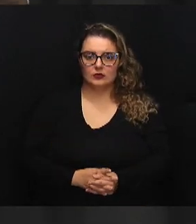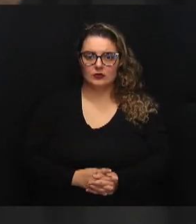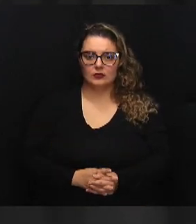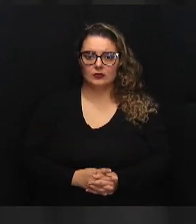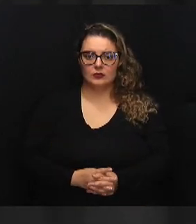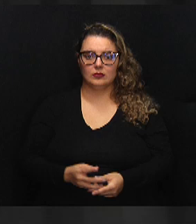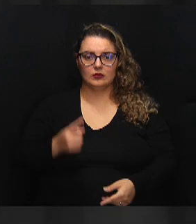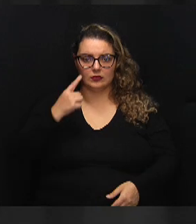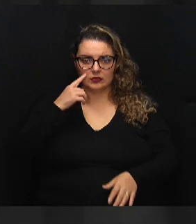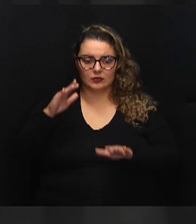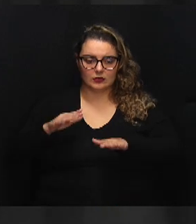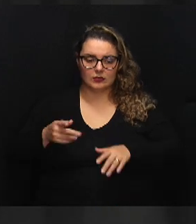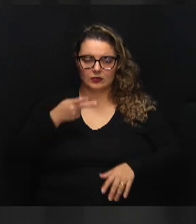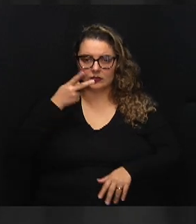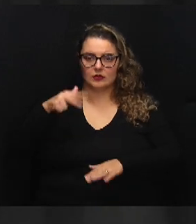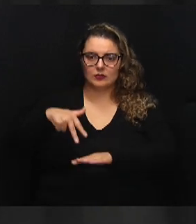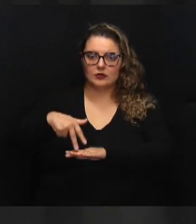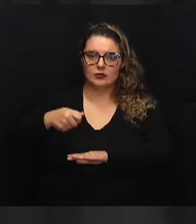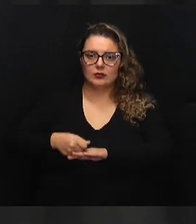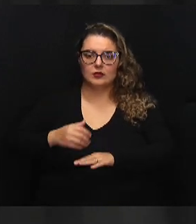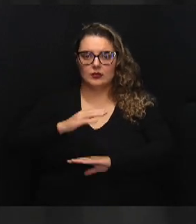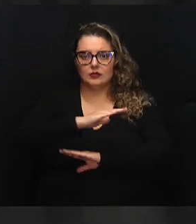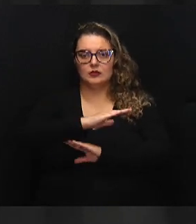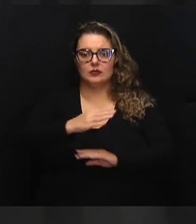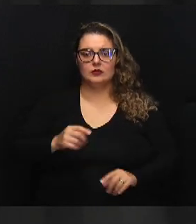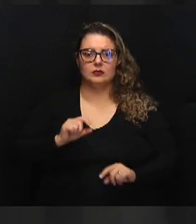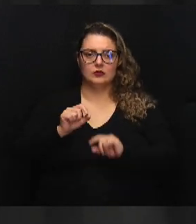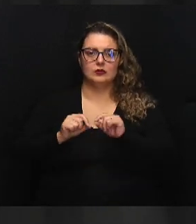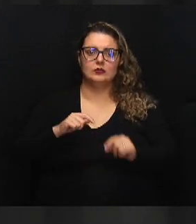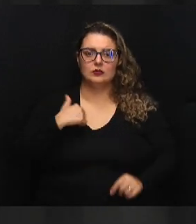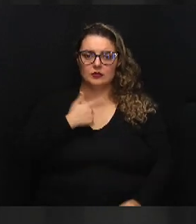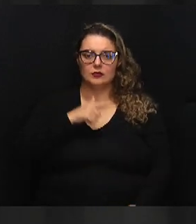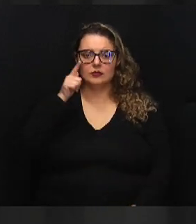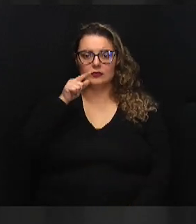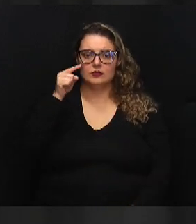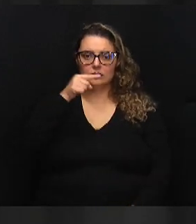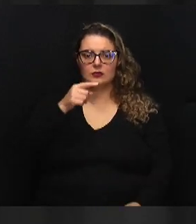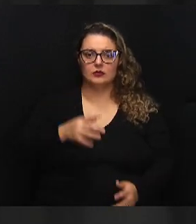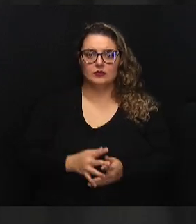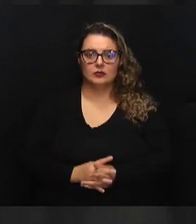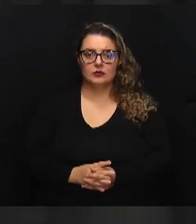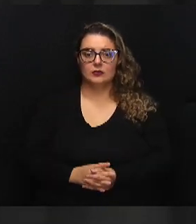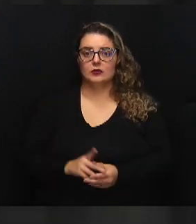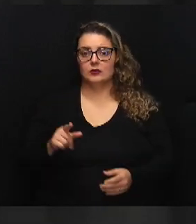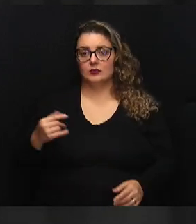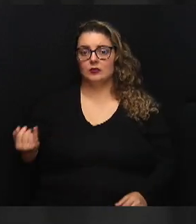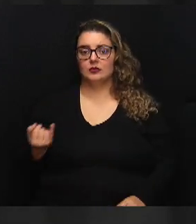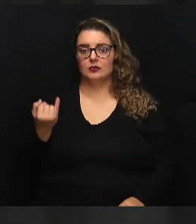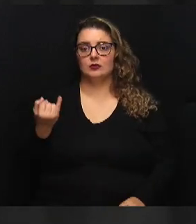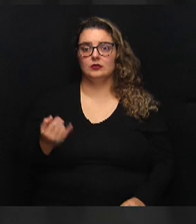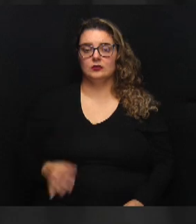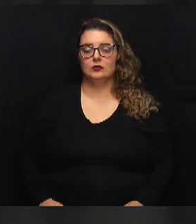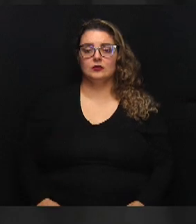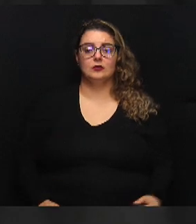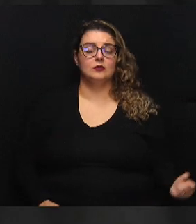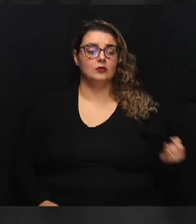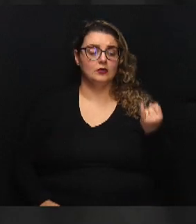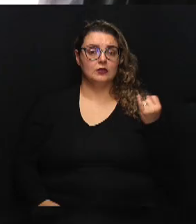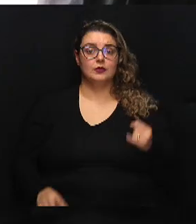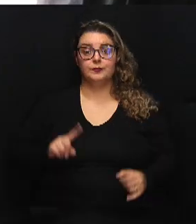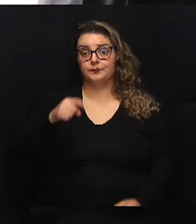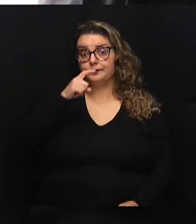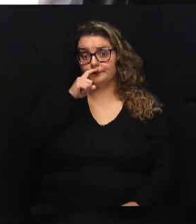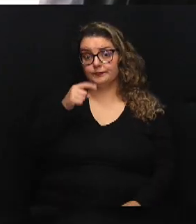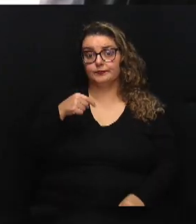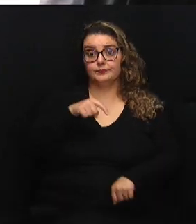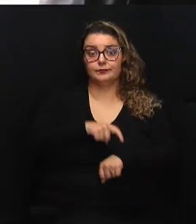hoje talvez eu fale na tribuna da Câmara o que foi que nós conseguimos lá. Isso é importante. Super importante. Zé, infelizmente o nosso